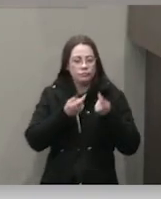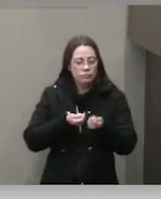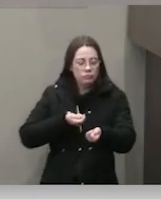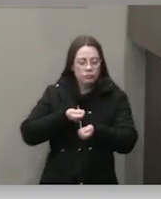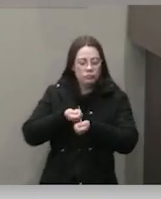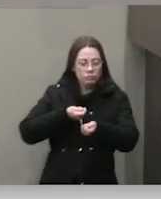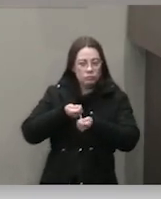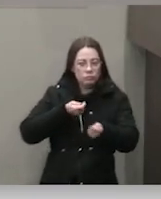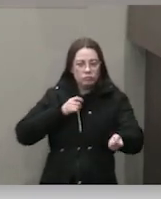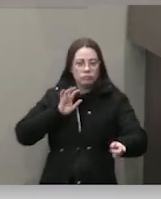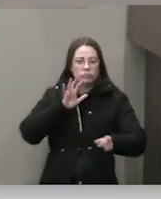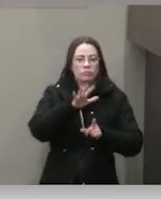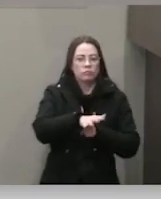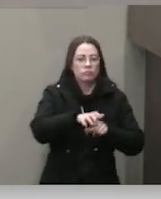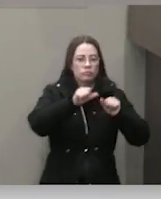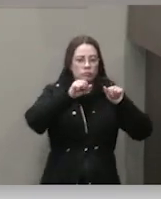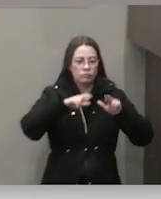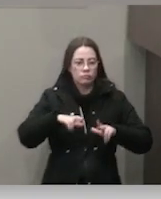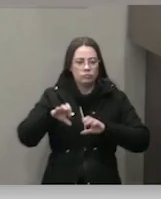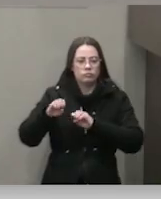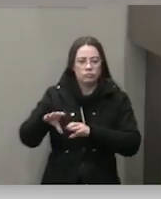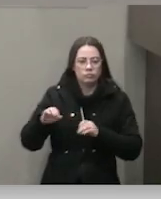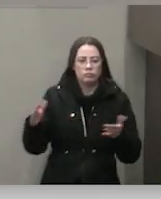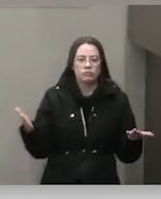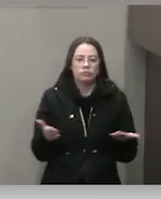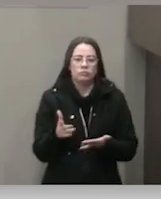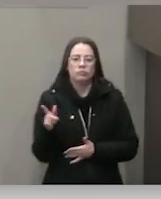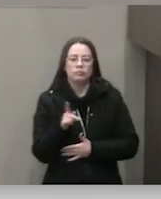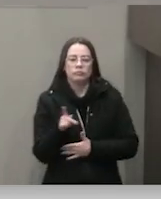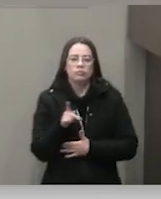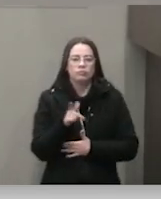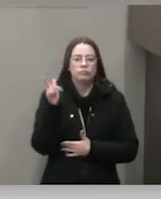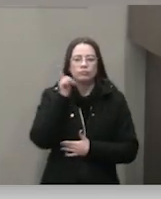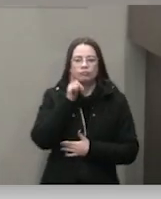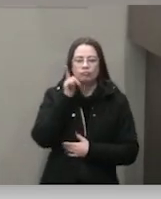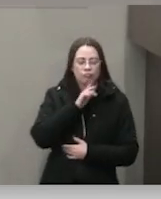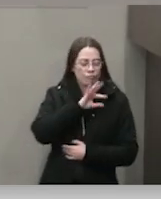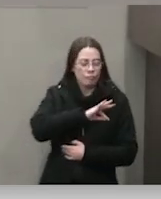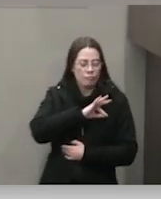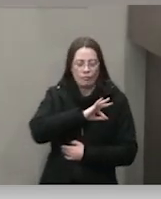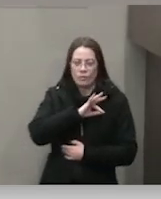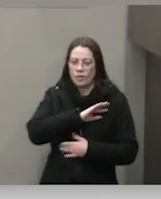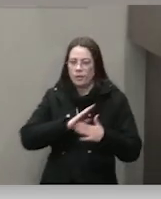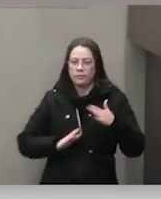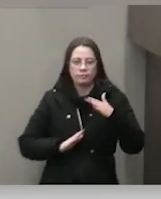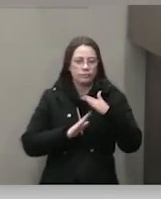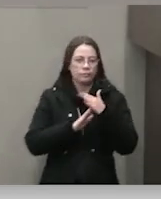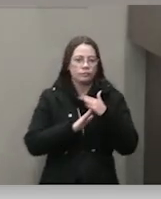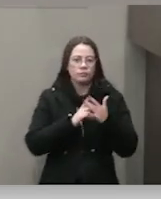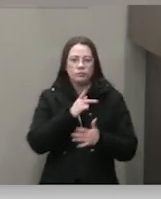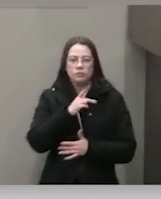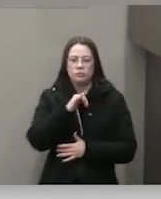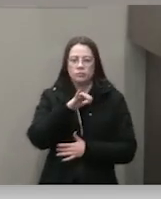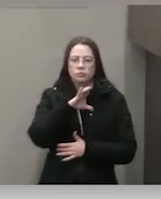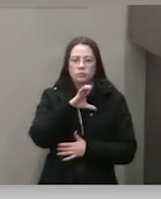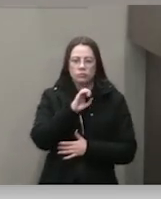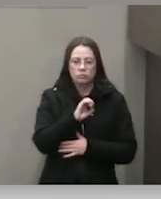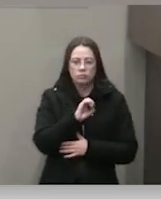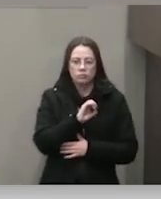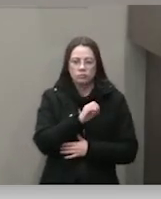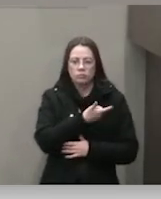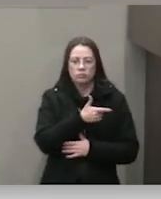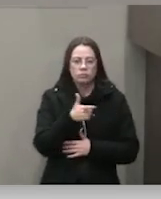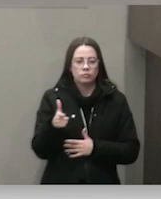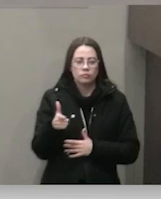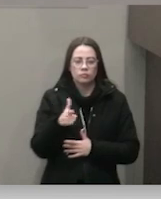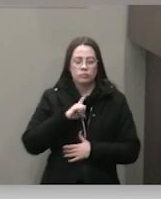educação. Hoje, um professor que já não recebe o piso, já não é tratado